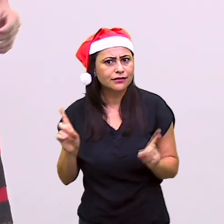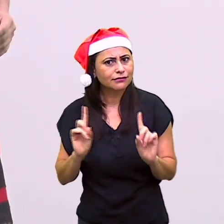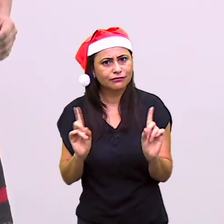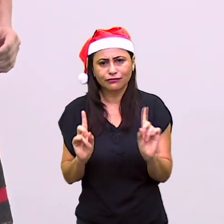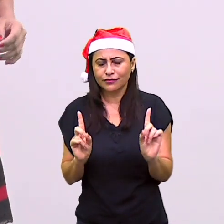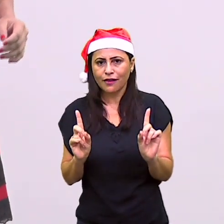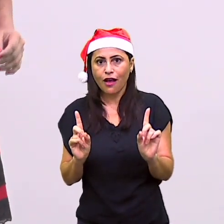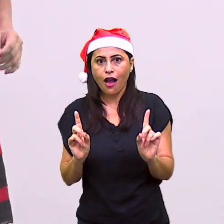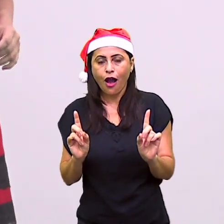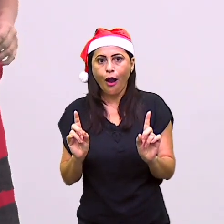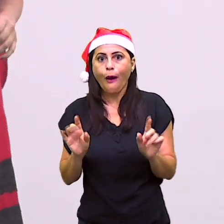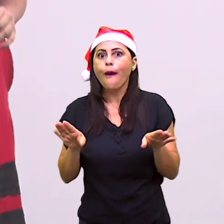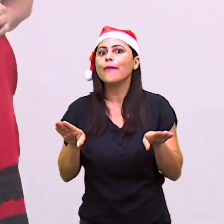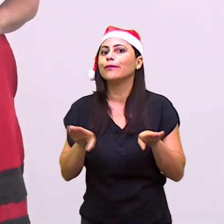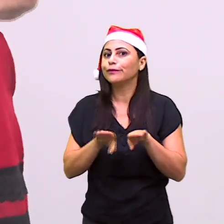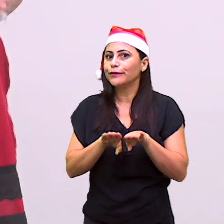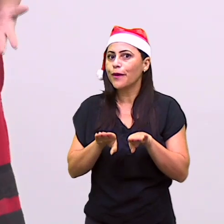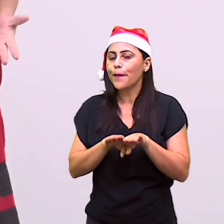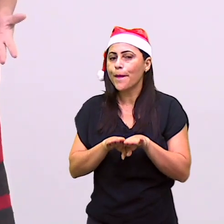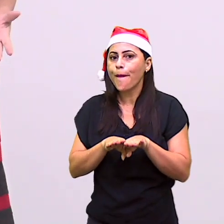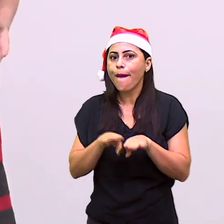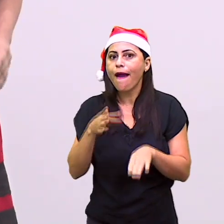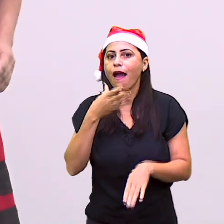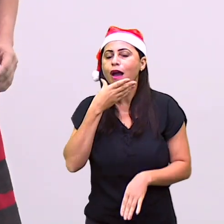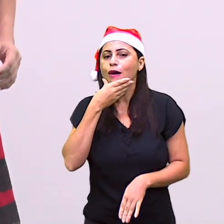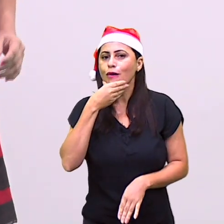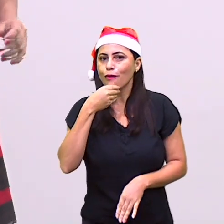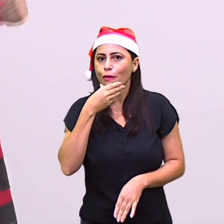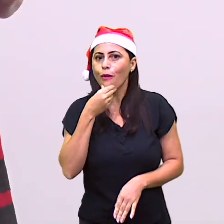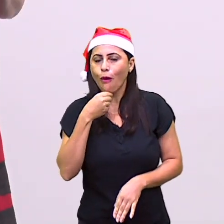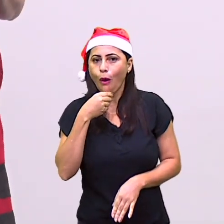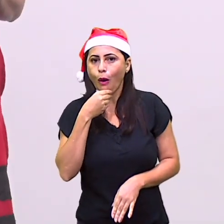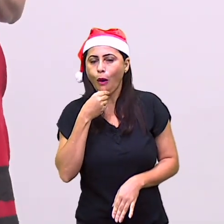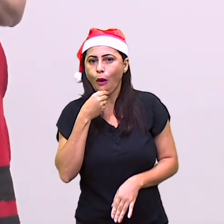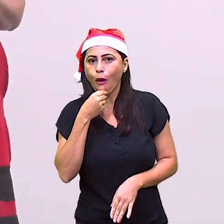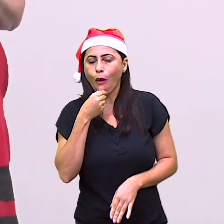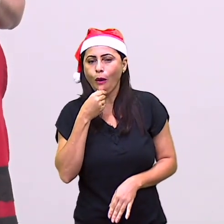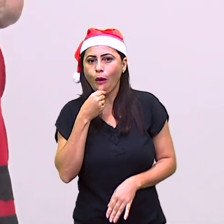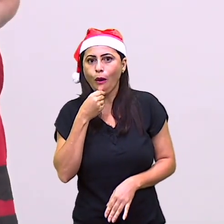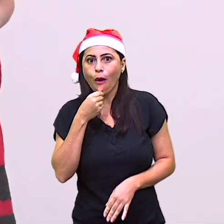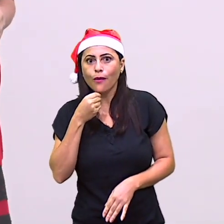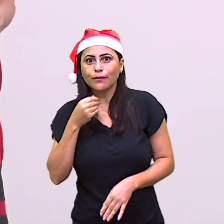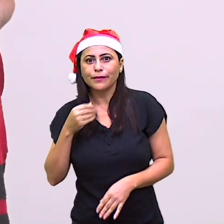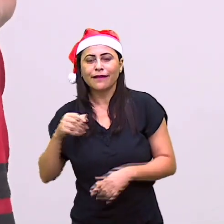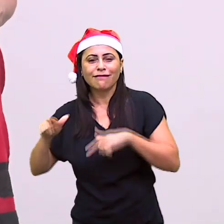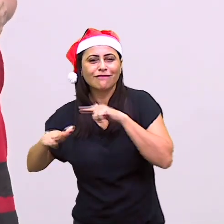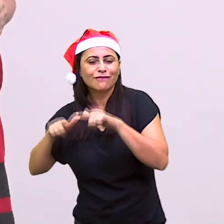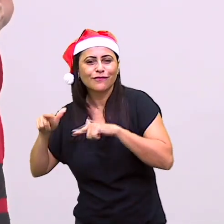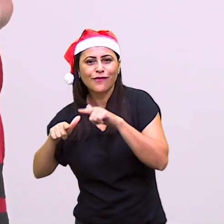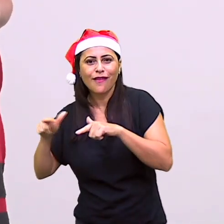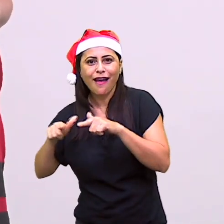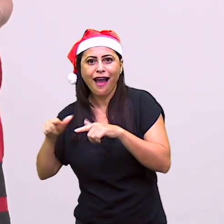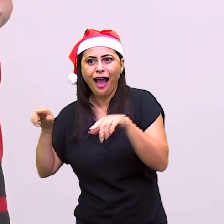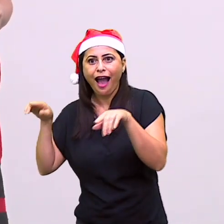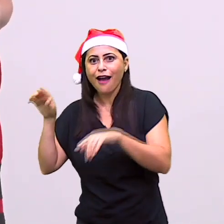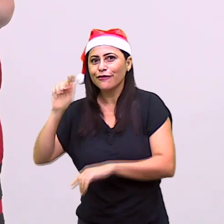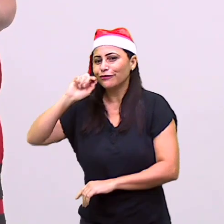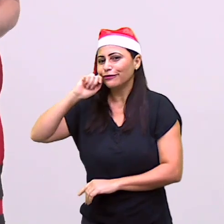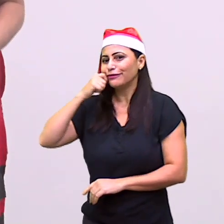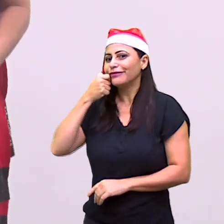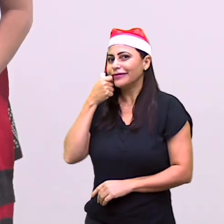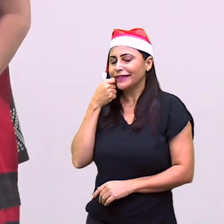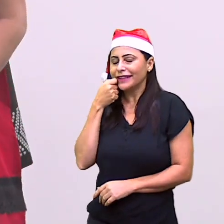amigo do seu Júlio. Seu Júlio era o dono da padaria, fazia pães